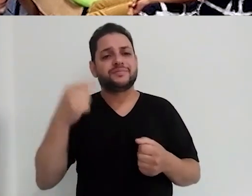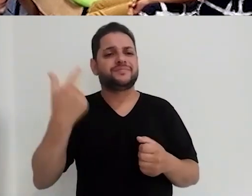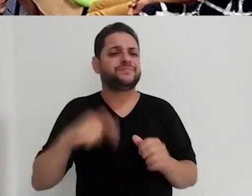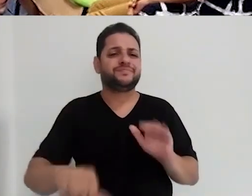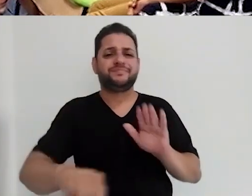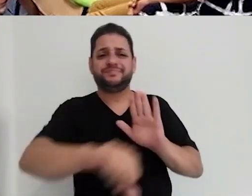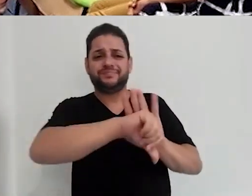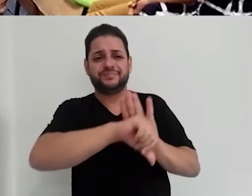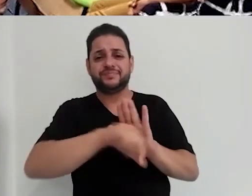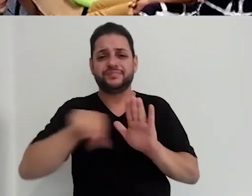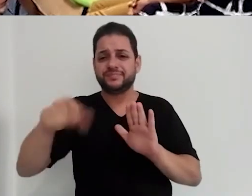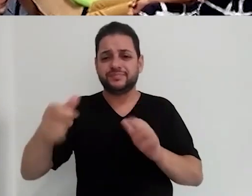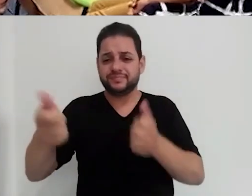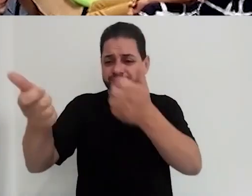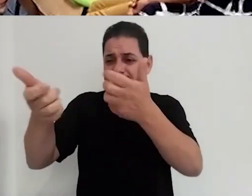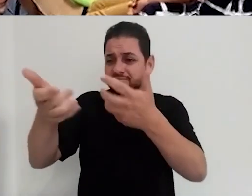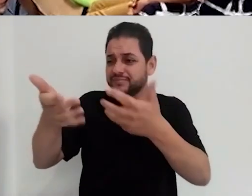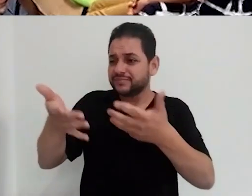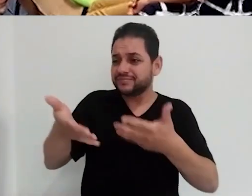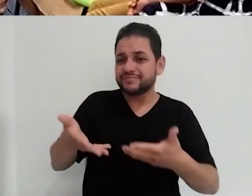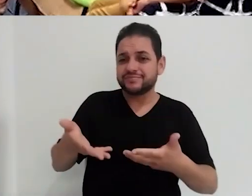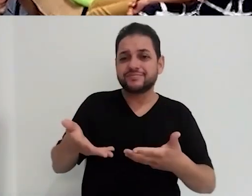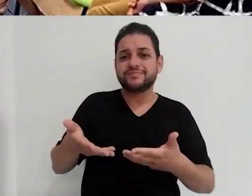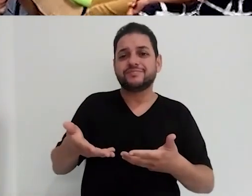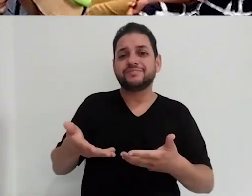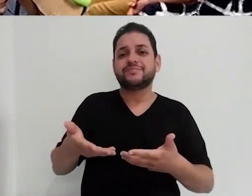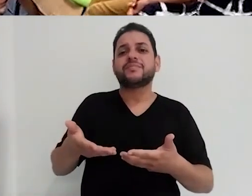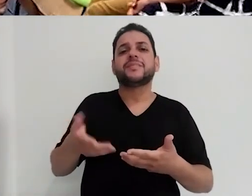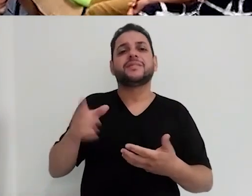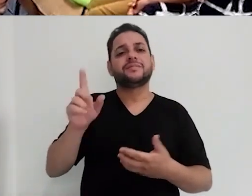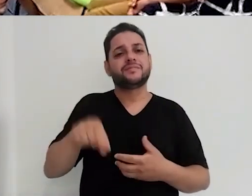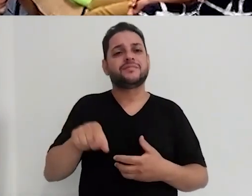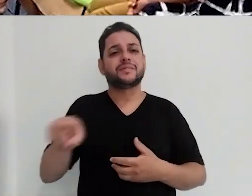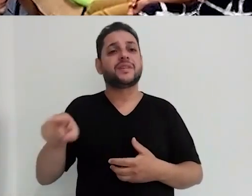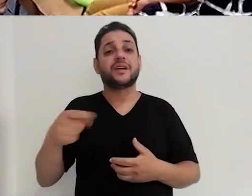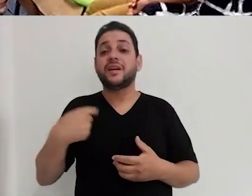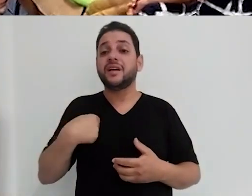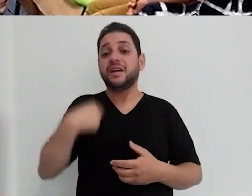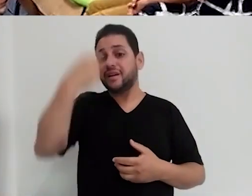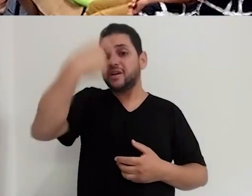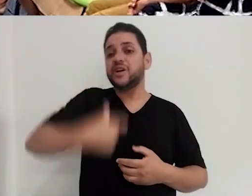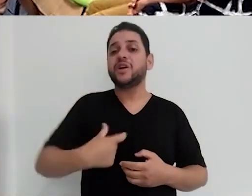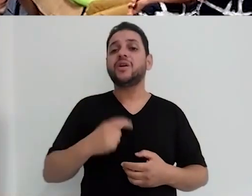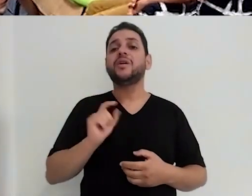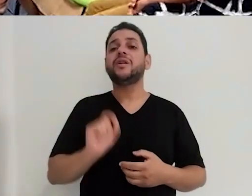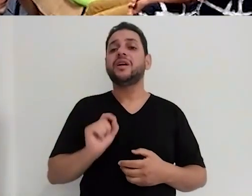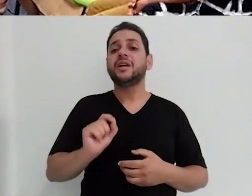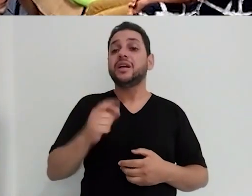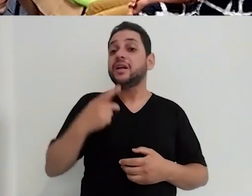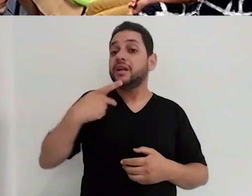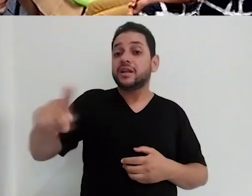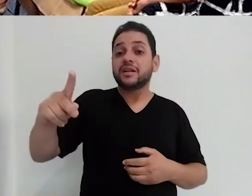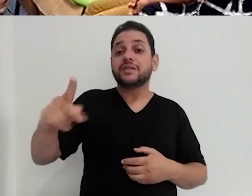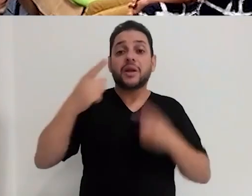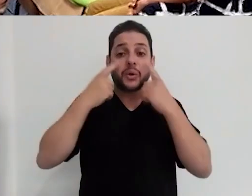ele me disse isso, eu falei, cara, é isso, sabe? É isso. Quem sou eu para me incomodar que ele está chorando? Eu não tenho que me